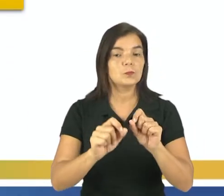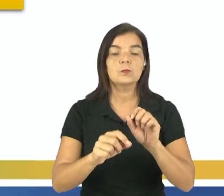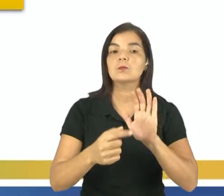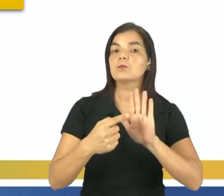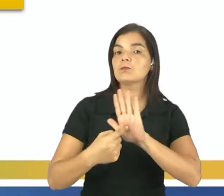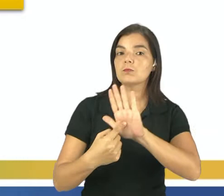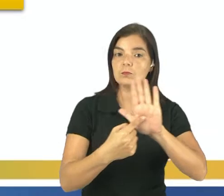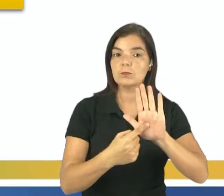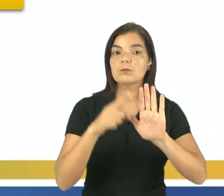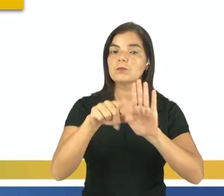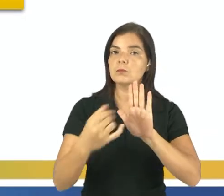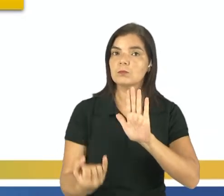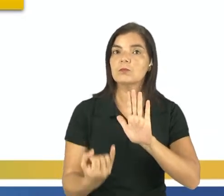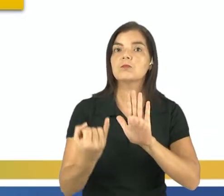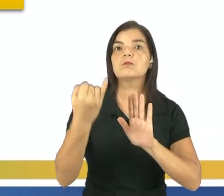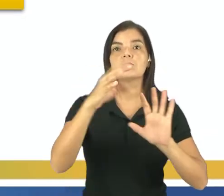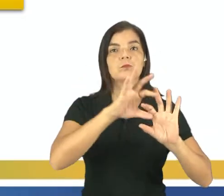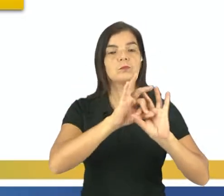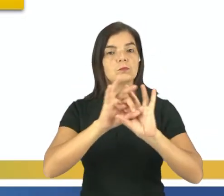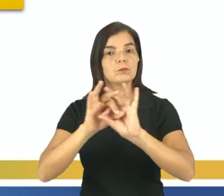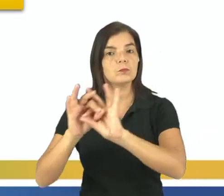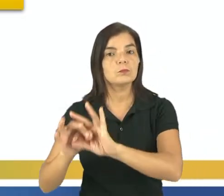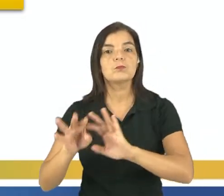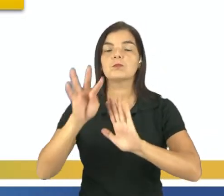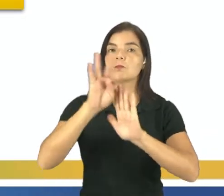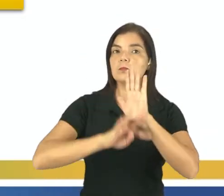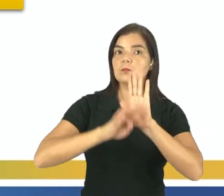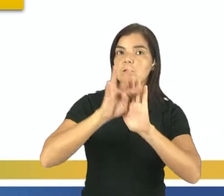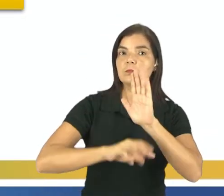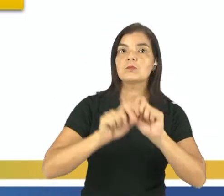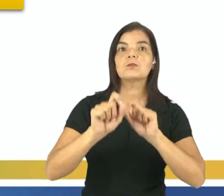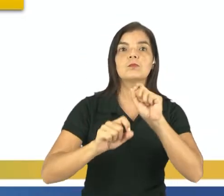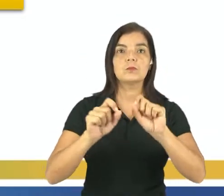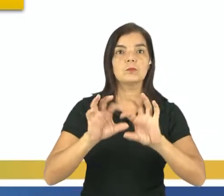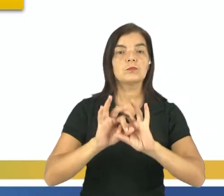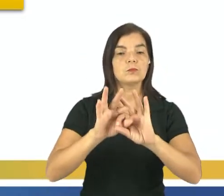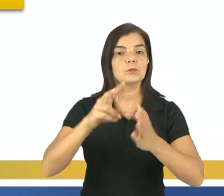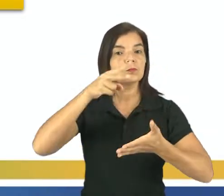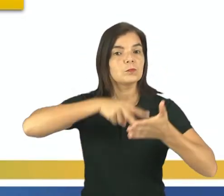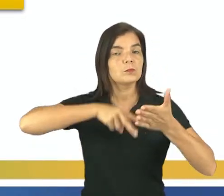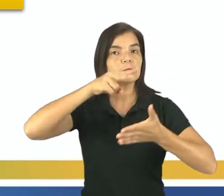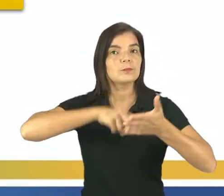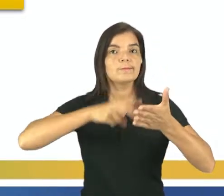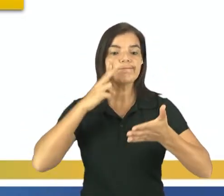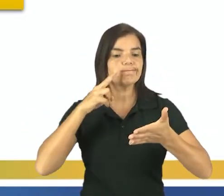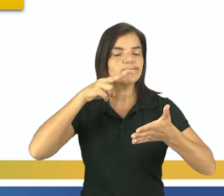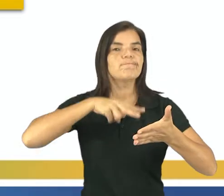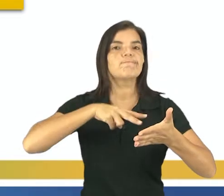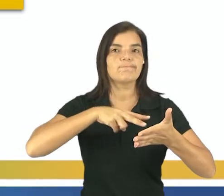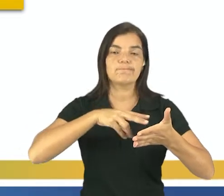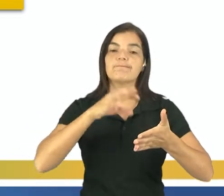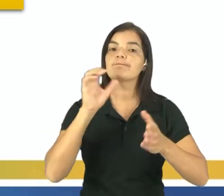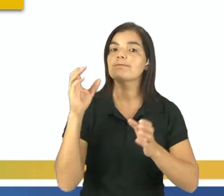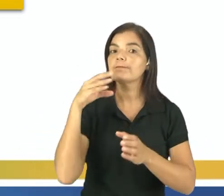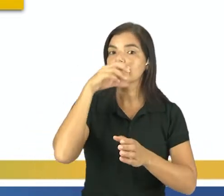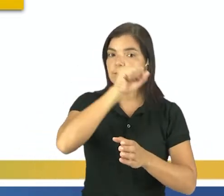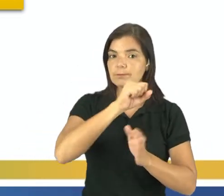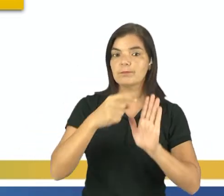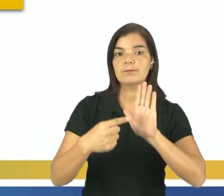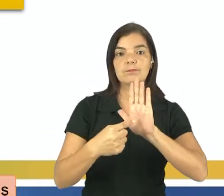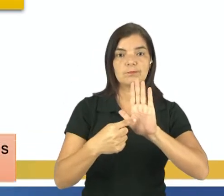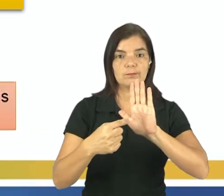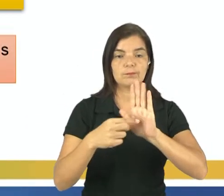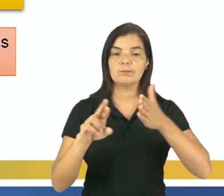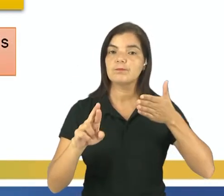é extremamente importante para a coerência textual, visto que permite que o leitor identifique os termos referidos